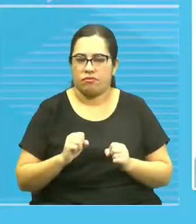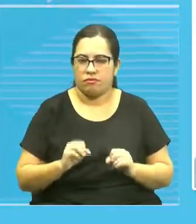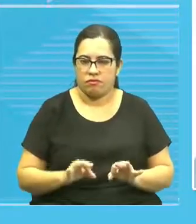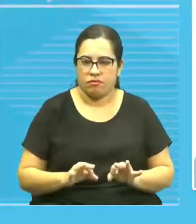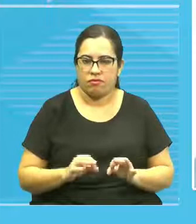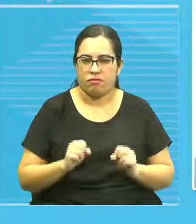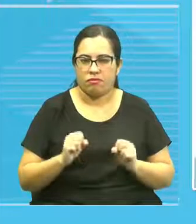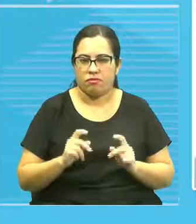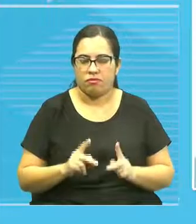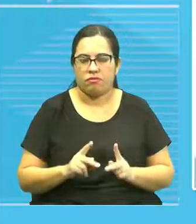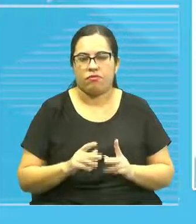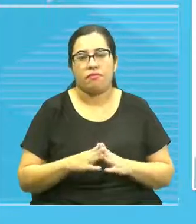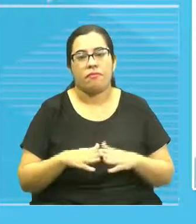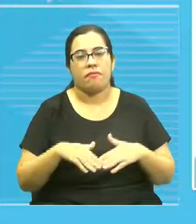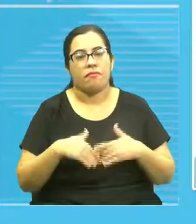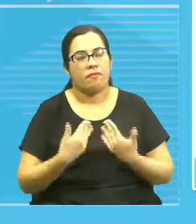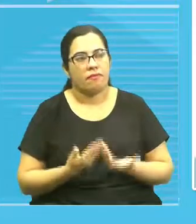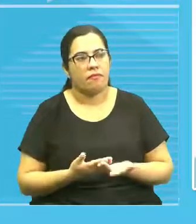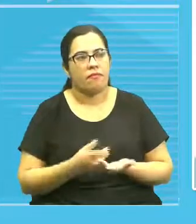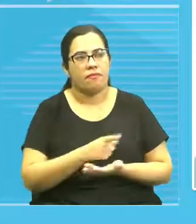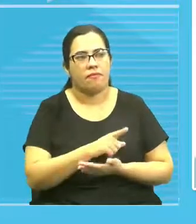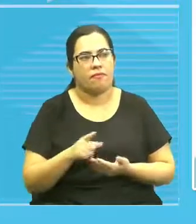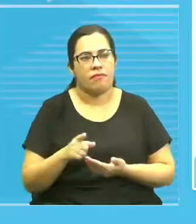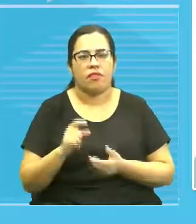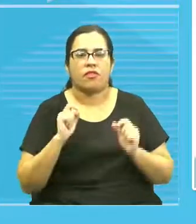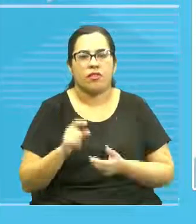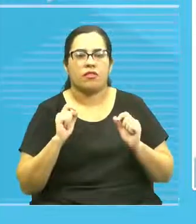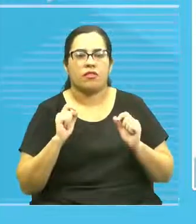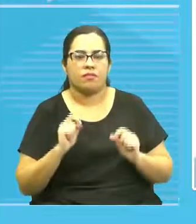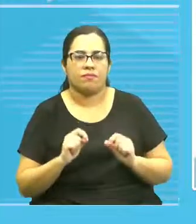não é verdade? Quanto mais